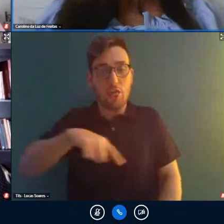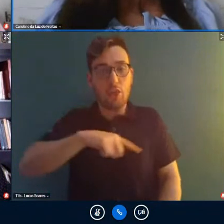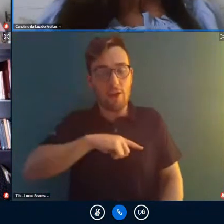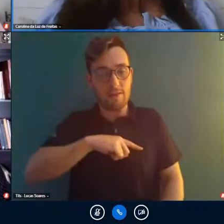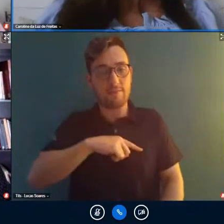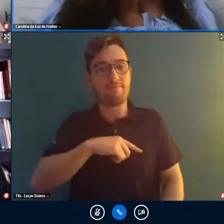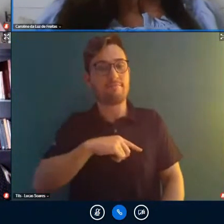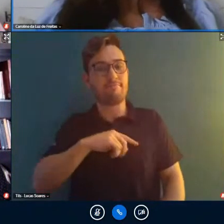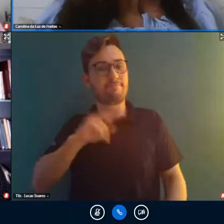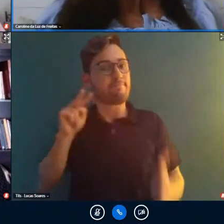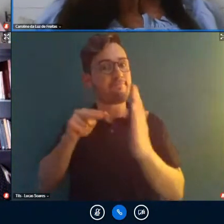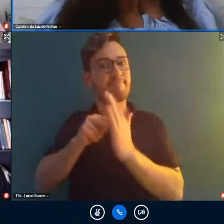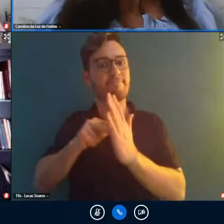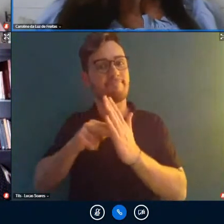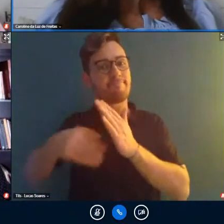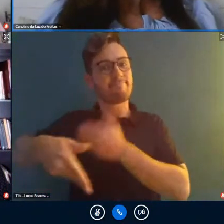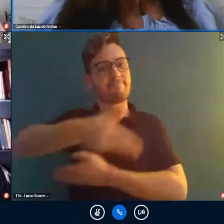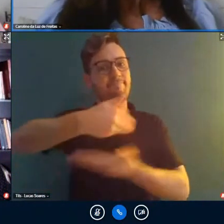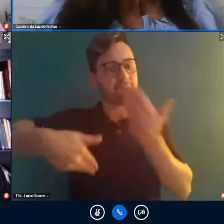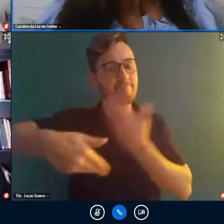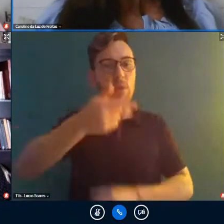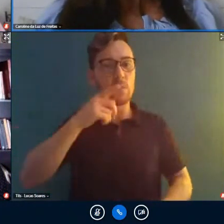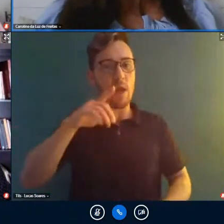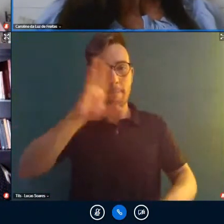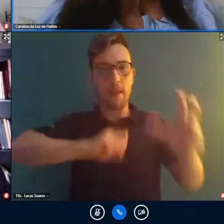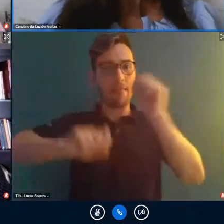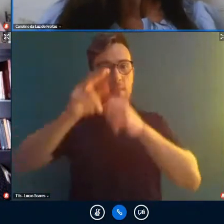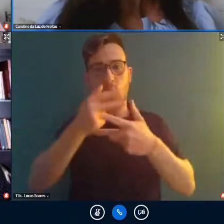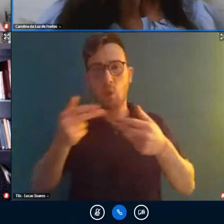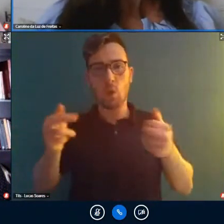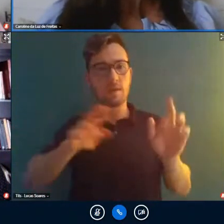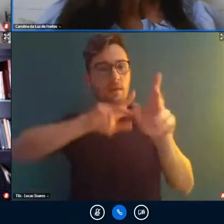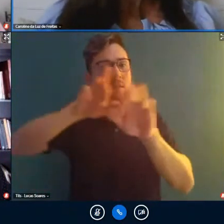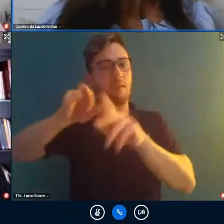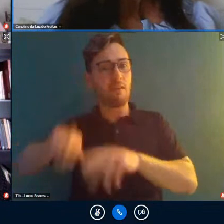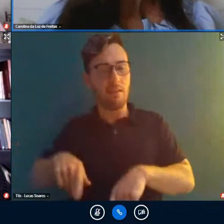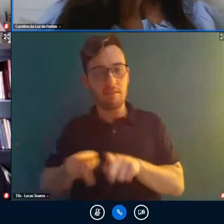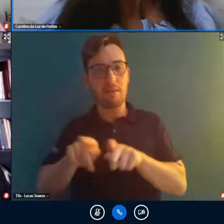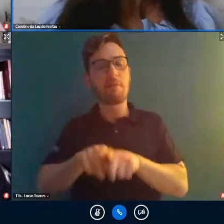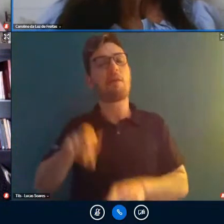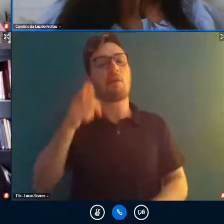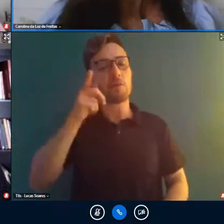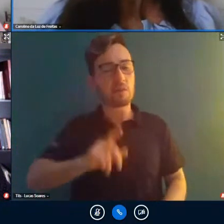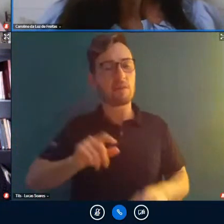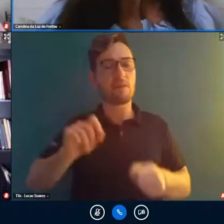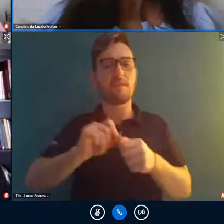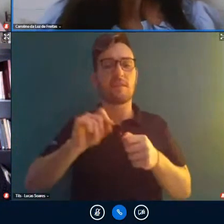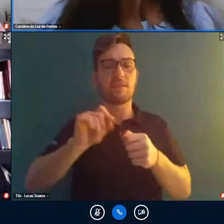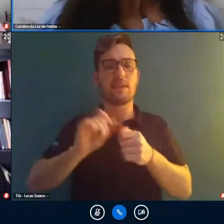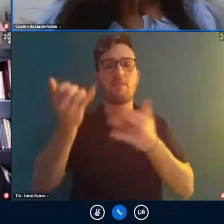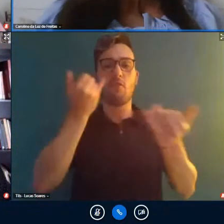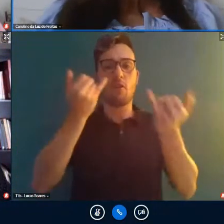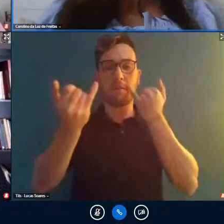essa identificação eu consegui aprender muito, muita coisa com eles. E eu acredito que eu também consegui passar